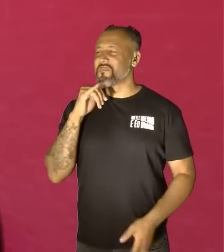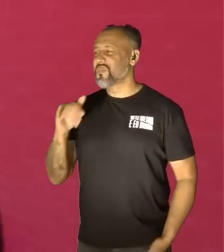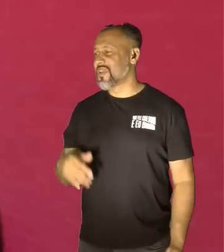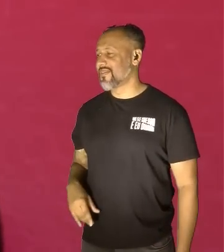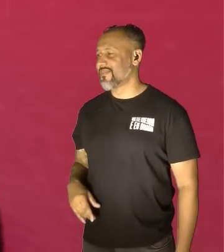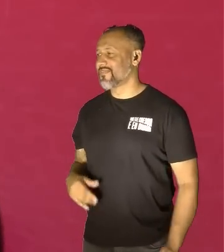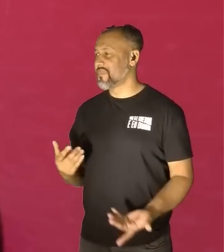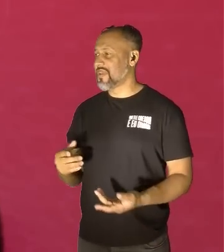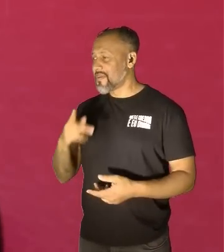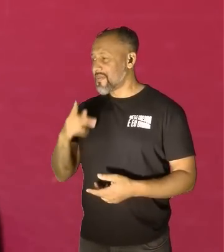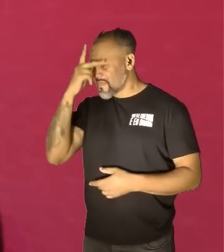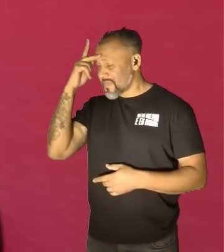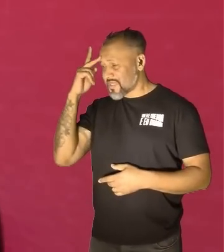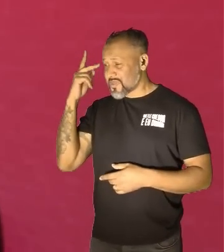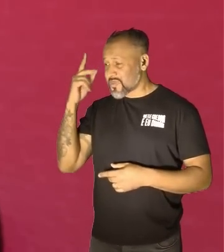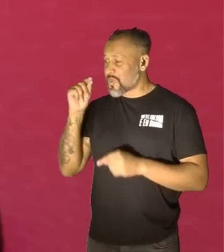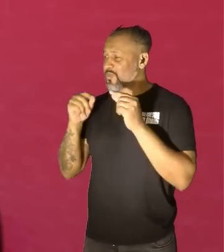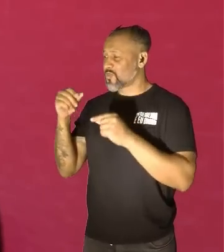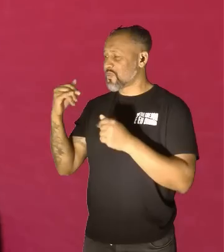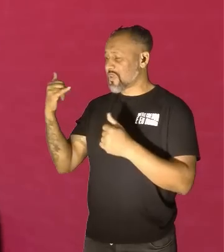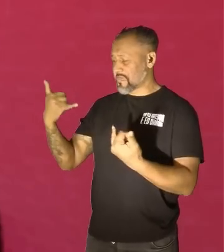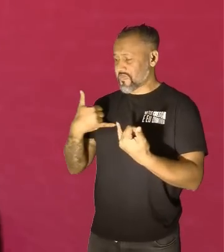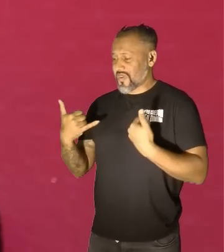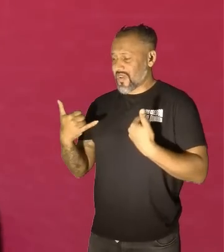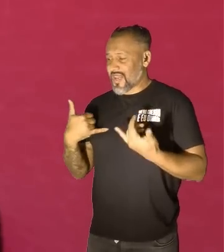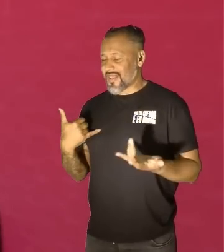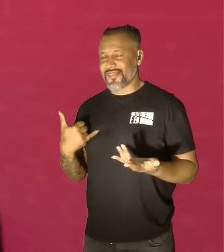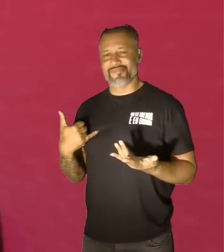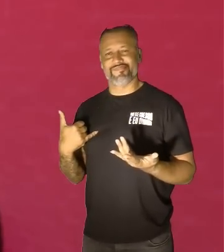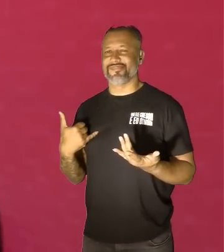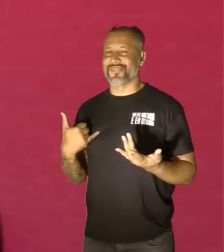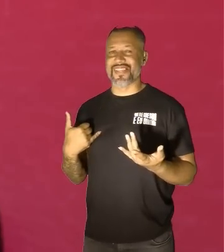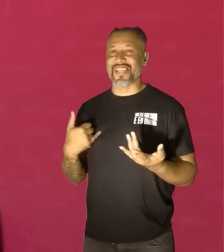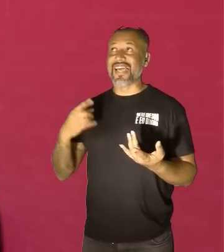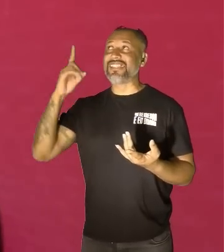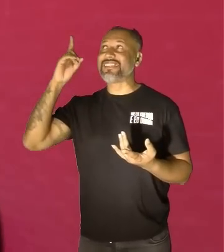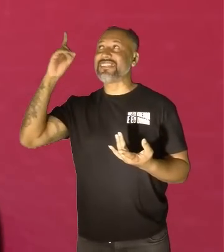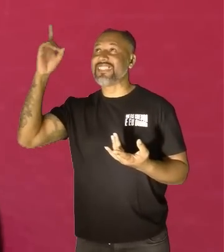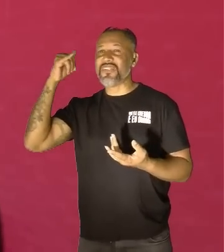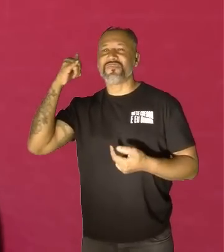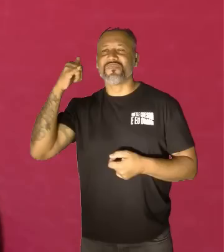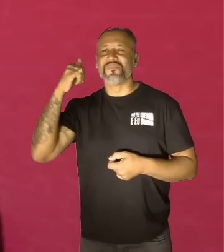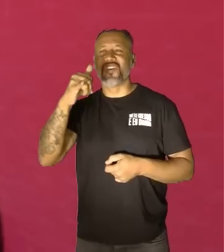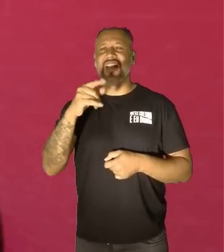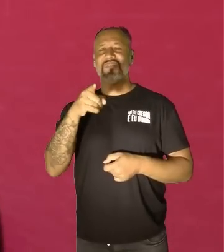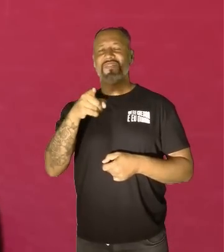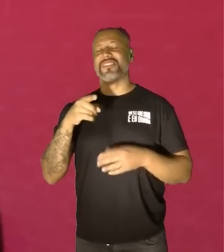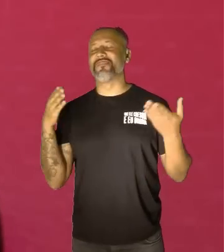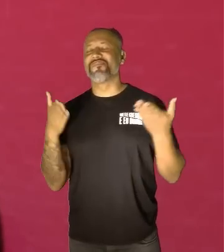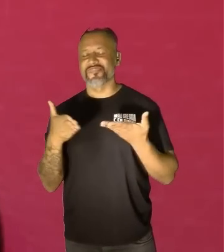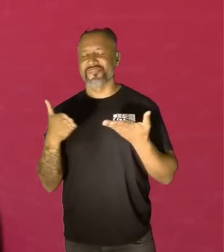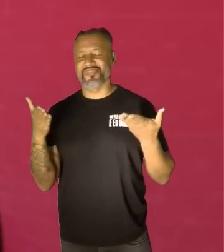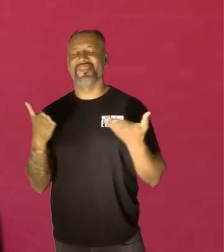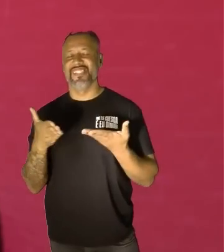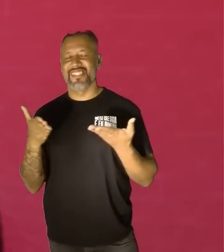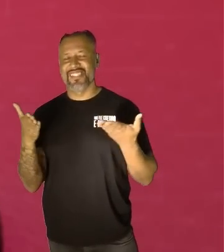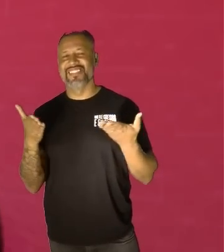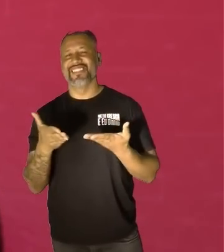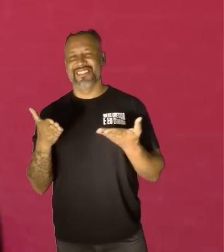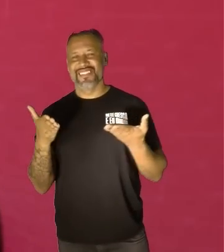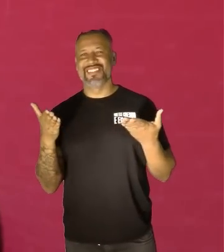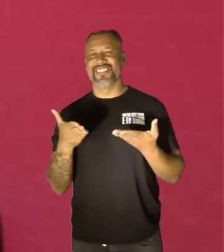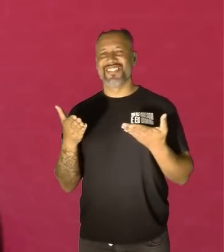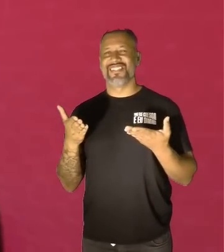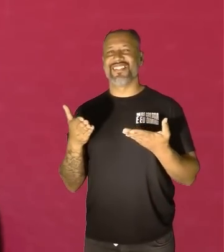comigo? Será o pastor? Ele vai dizer, não, se precisar descer do meu trono, se precisar sair do Santo dos Santos para ir à tua frente hoje, eu vou dizer para